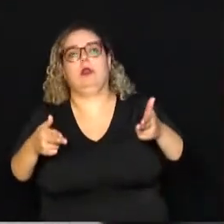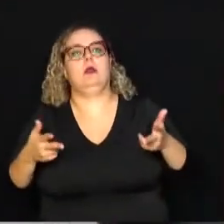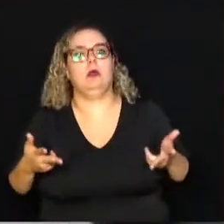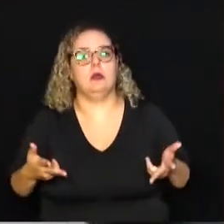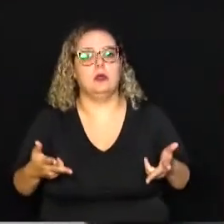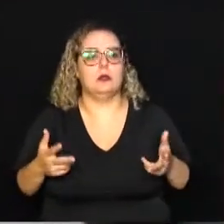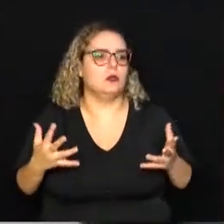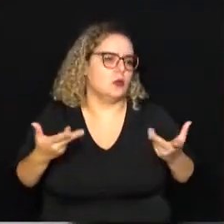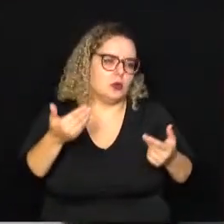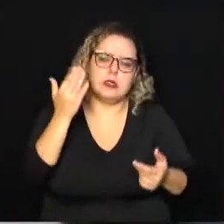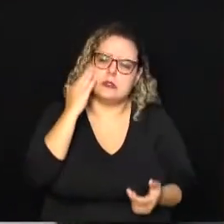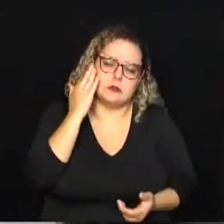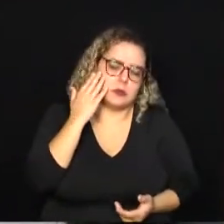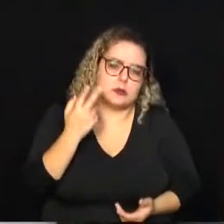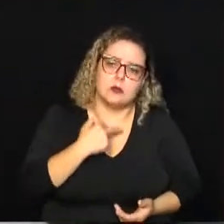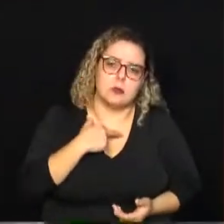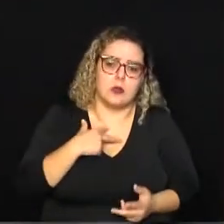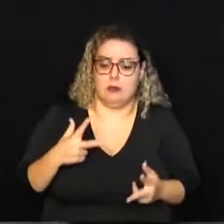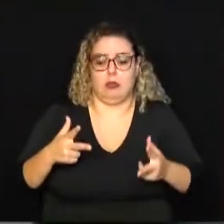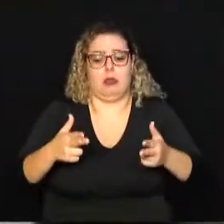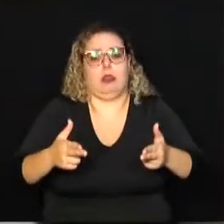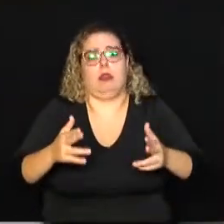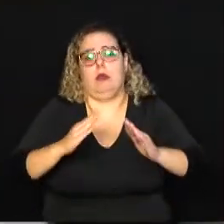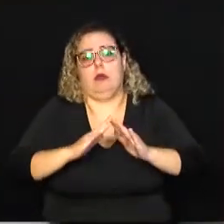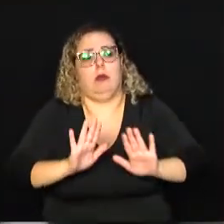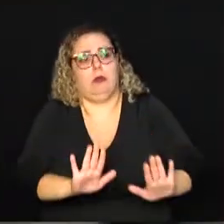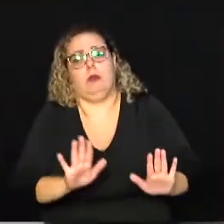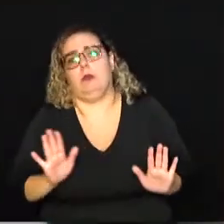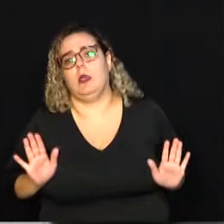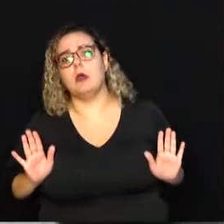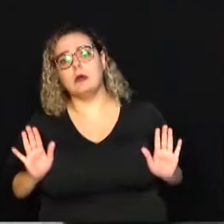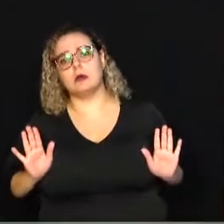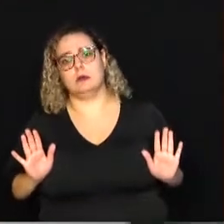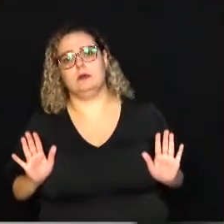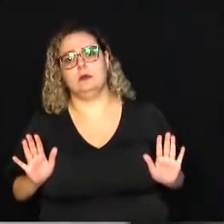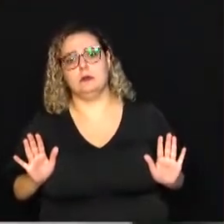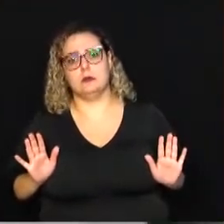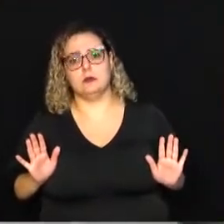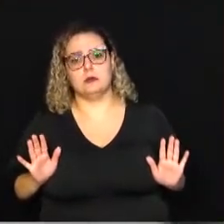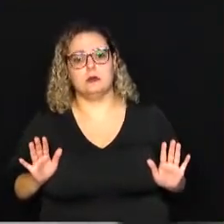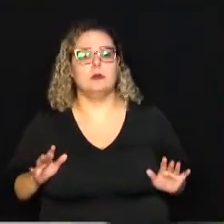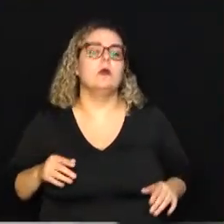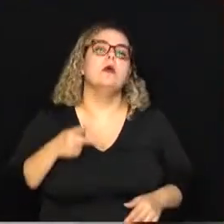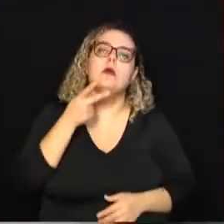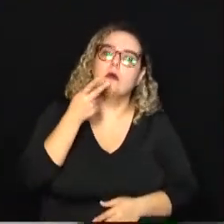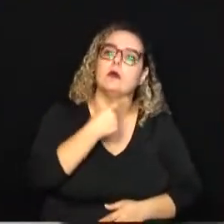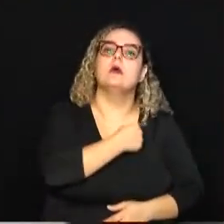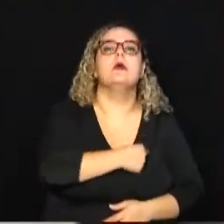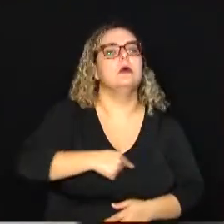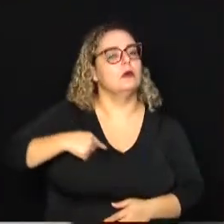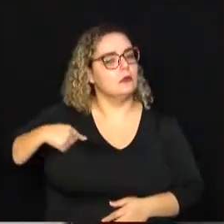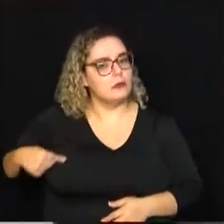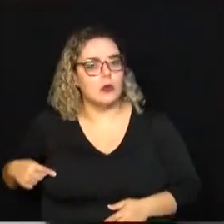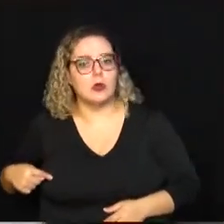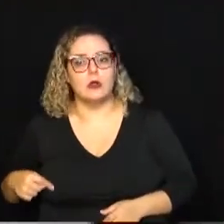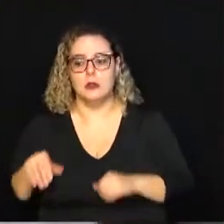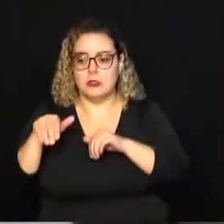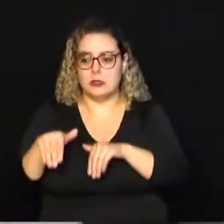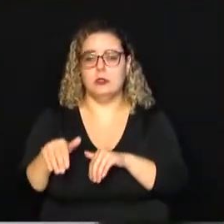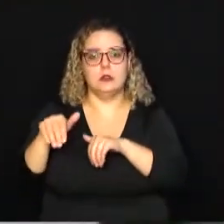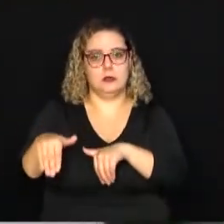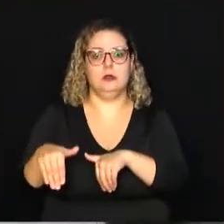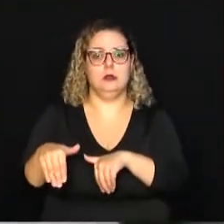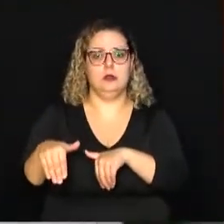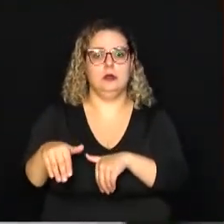ficar parado. Mas, nos lugares do mundo em que isso foi feito, a gente pode falar da China, da Austrália, da Nova Zelândia, né, do